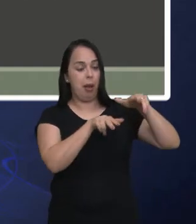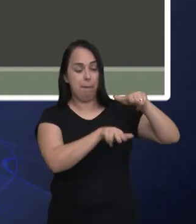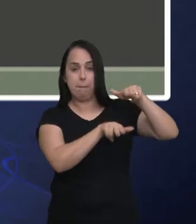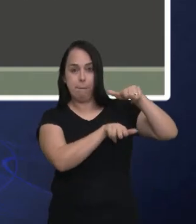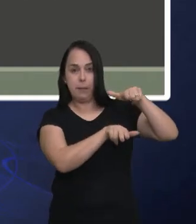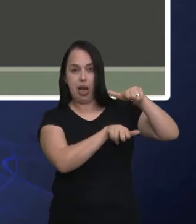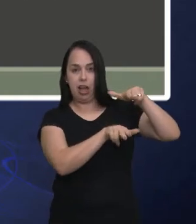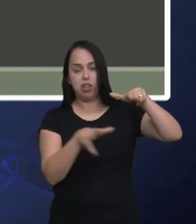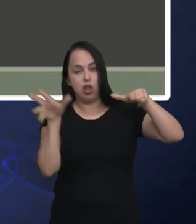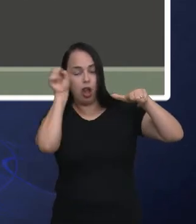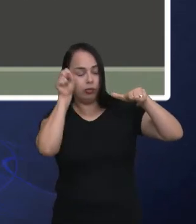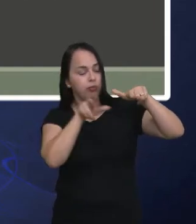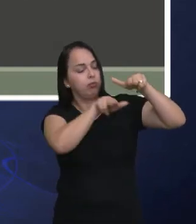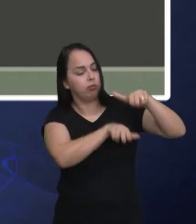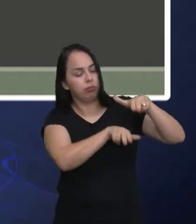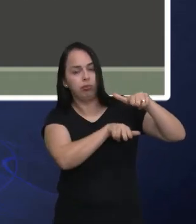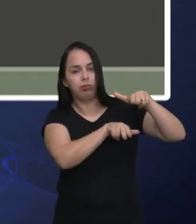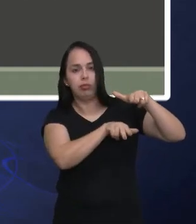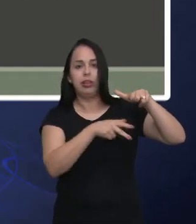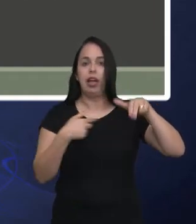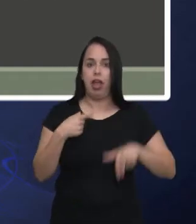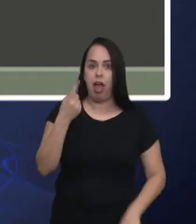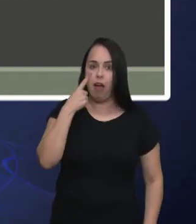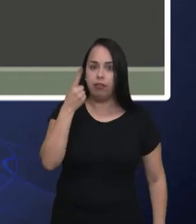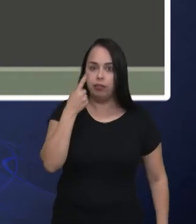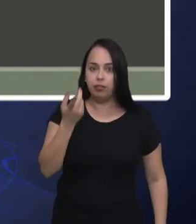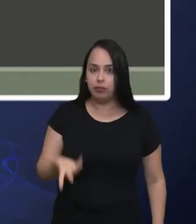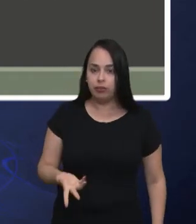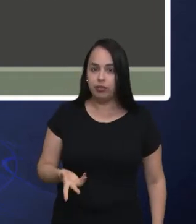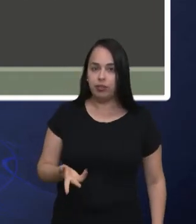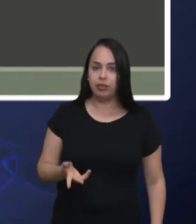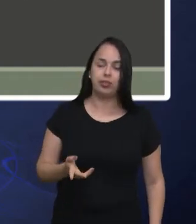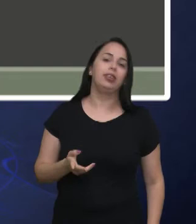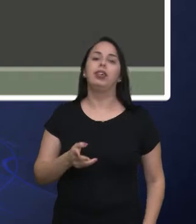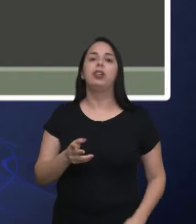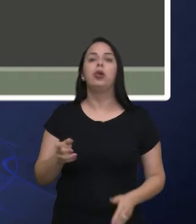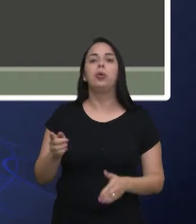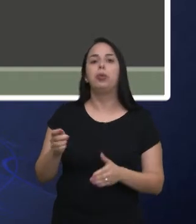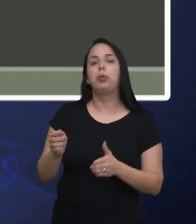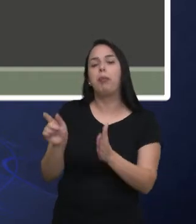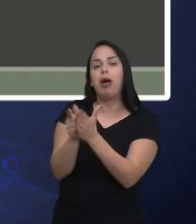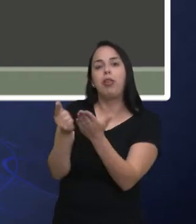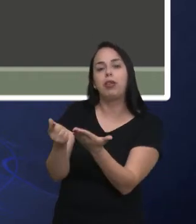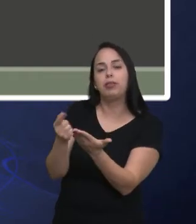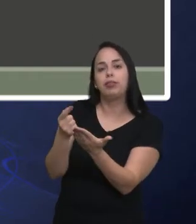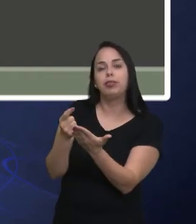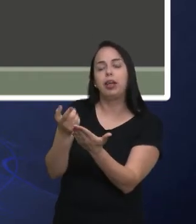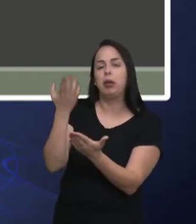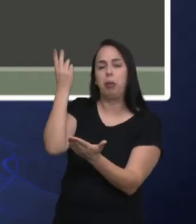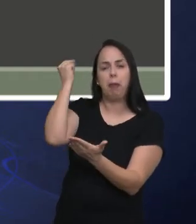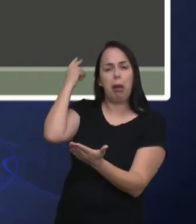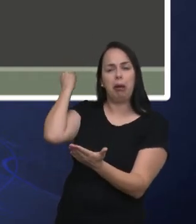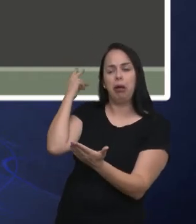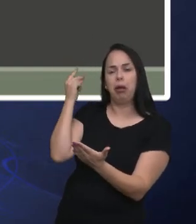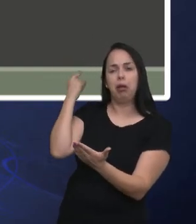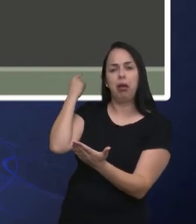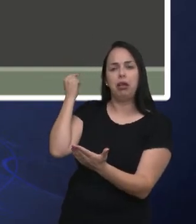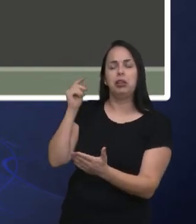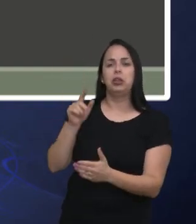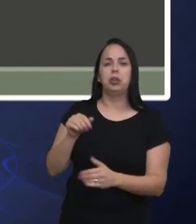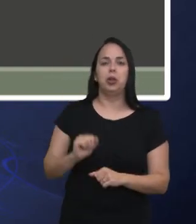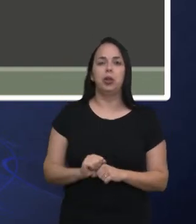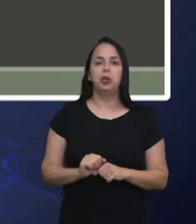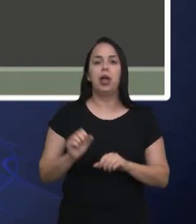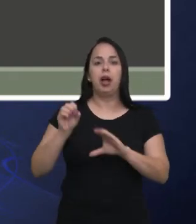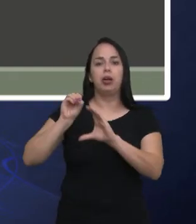beliche, né? Aliás, eu vi numa matéria, alguns anos atrás, que foi no